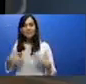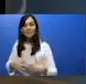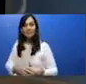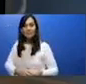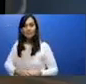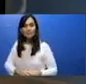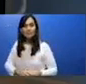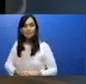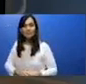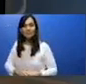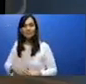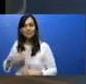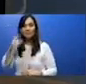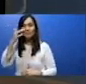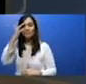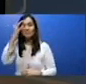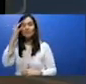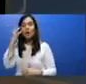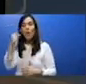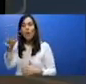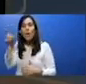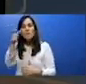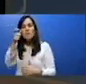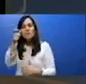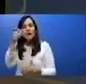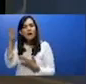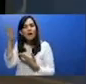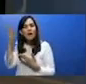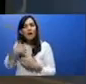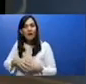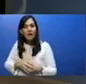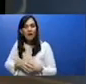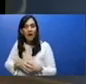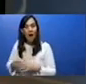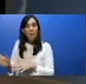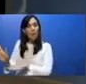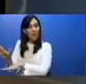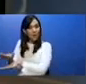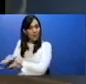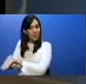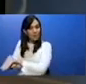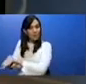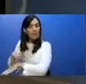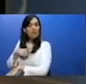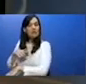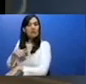né, desta pintura. Então vamos observar aqui, ó. A Mona Lisa, ela possui